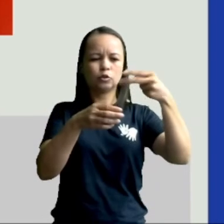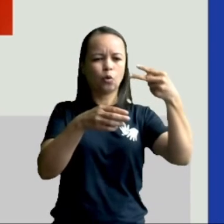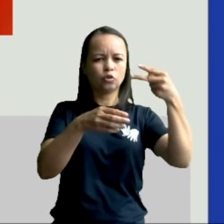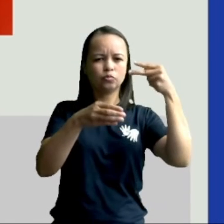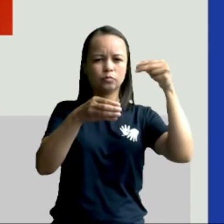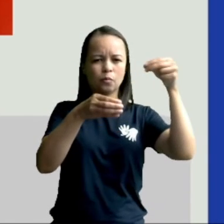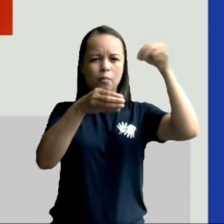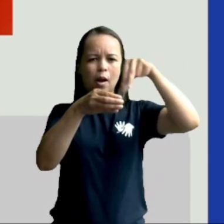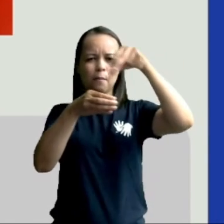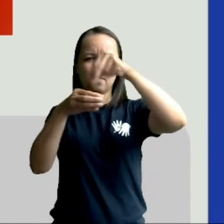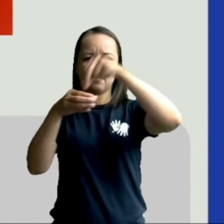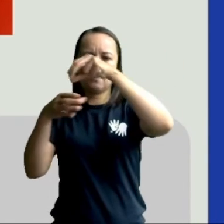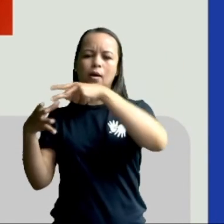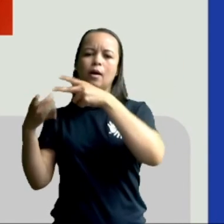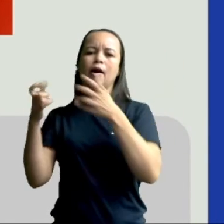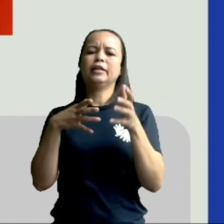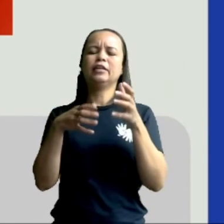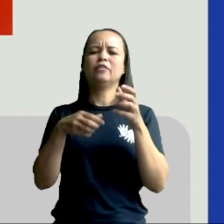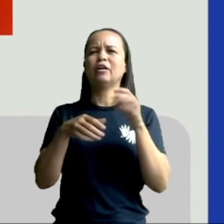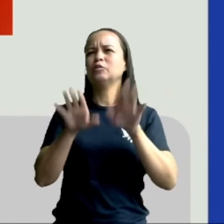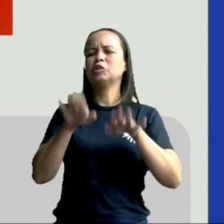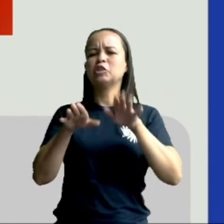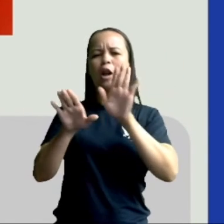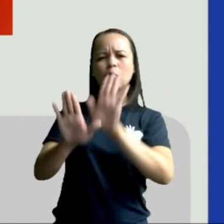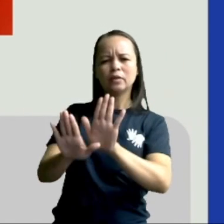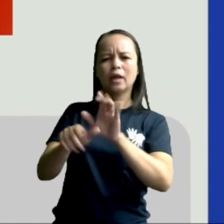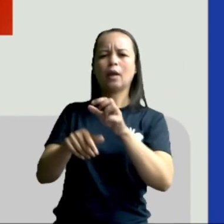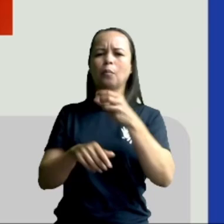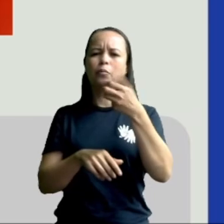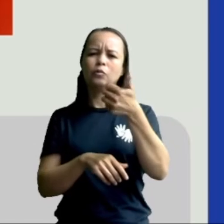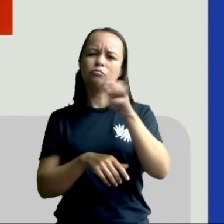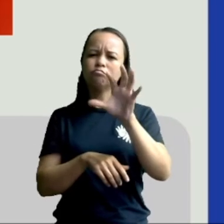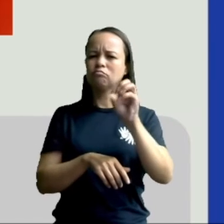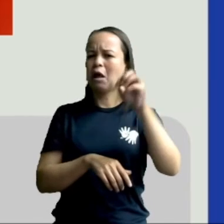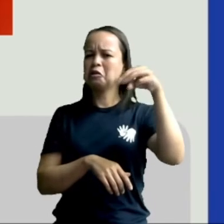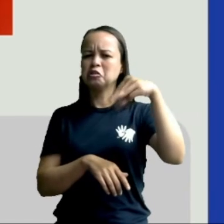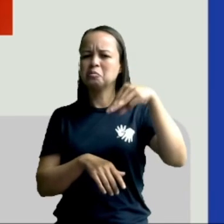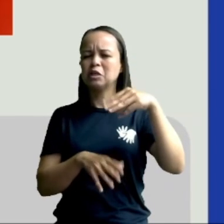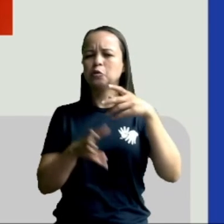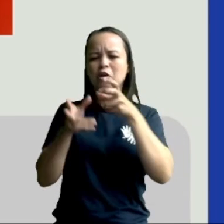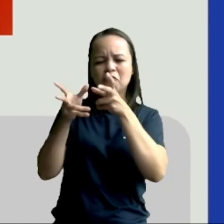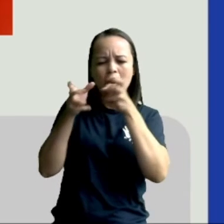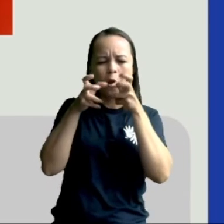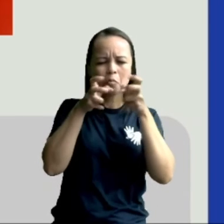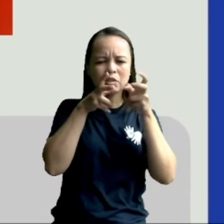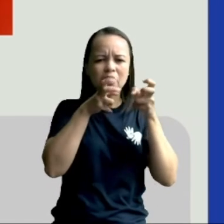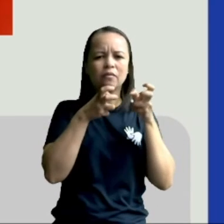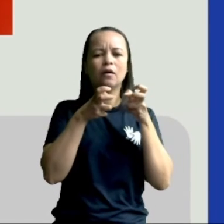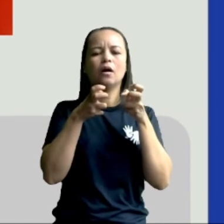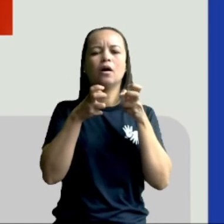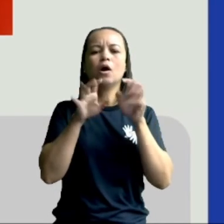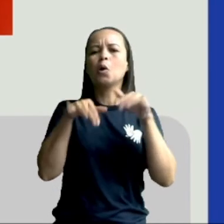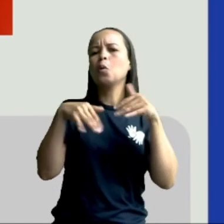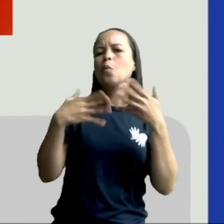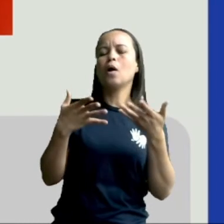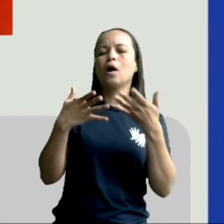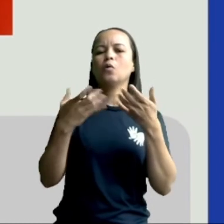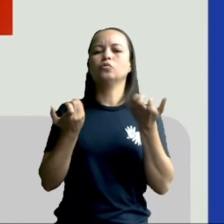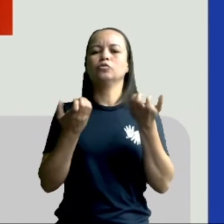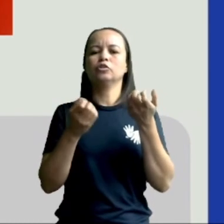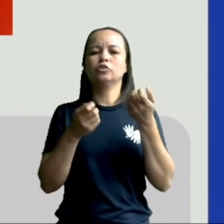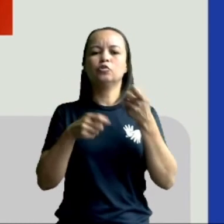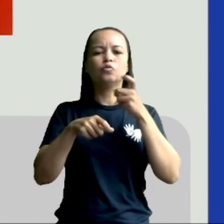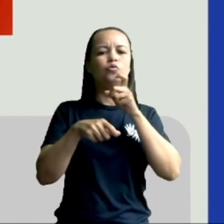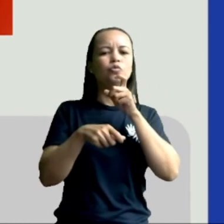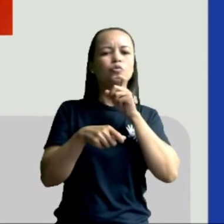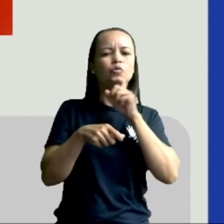uns 10 minutos mais ou menos, e vai observar qual desses o gelo derreteu mais